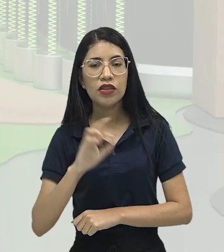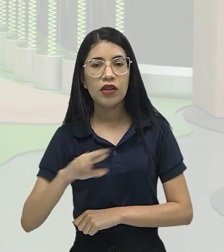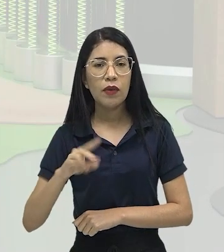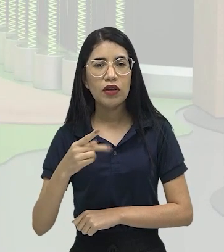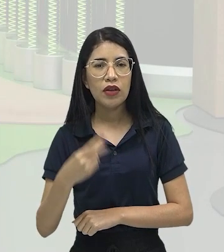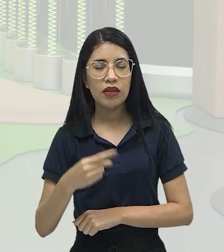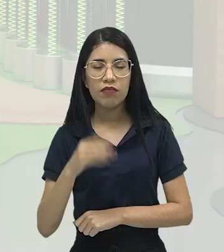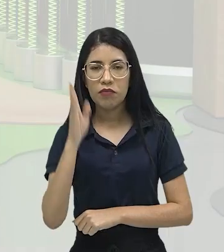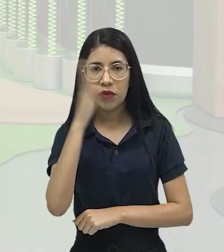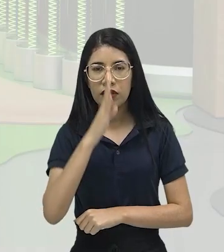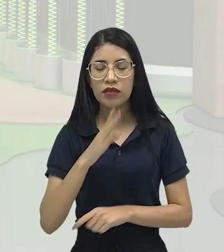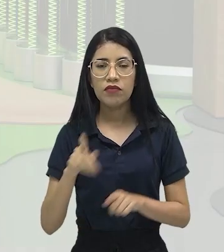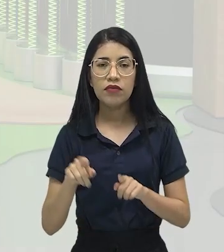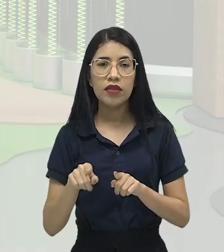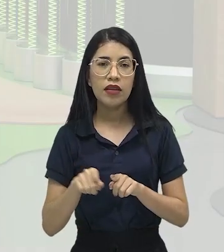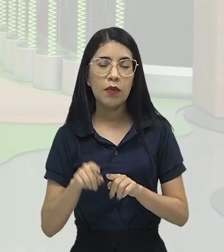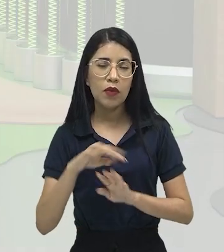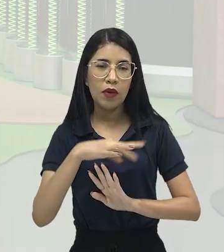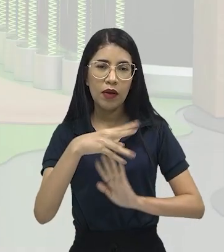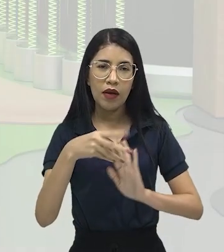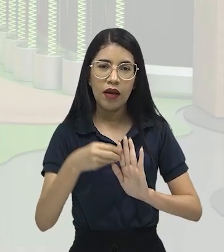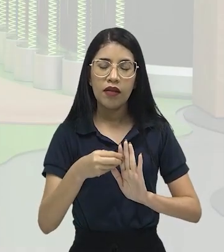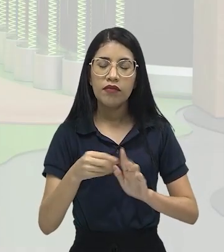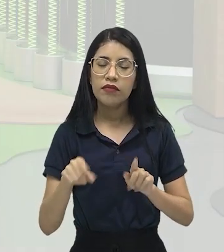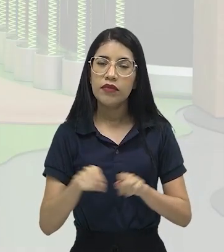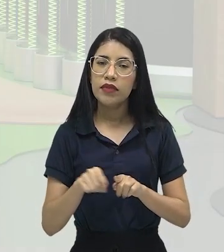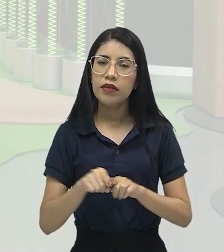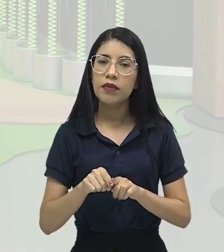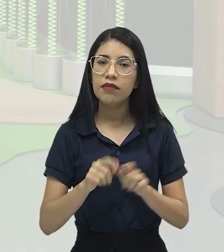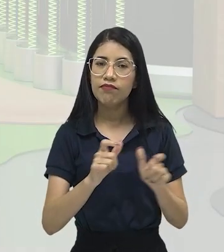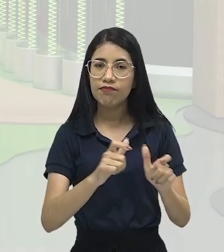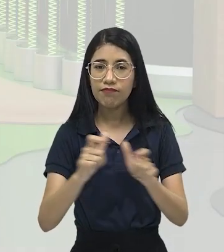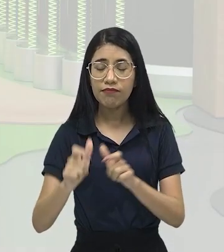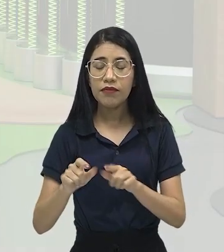só para os brasileiros, não só para os habitantes